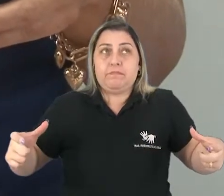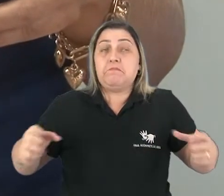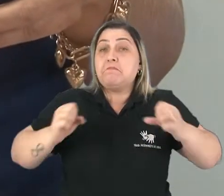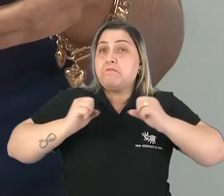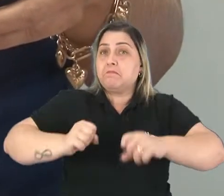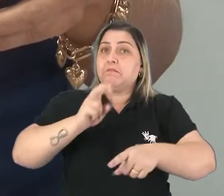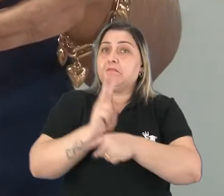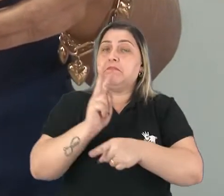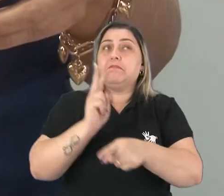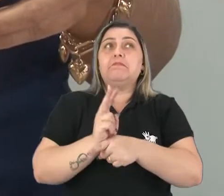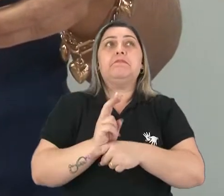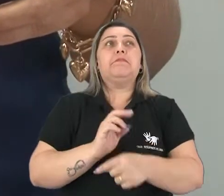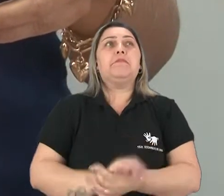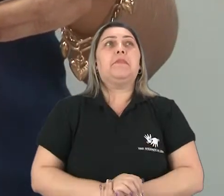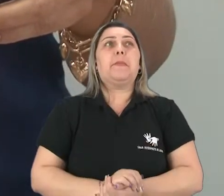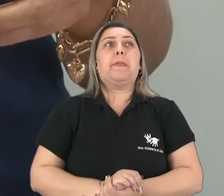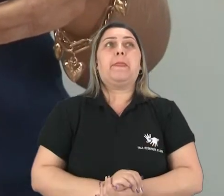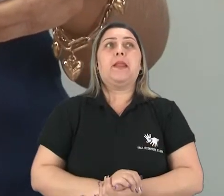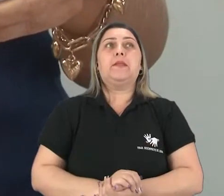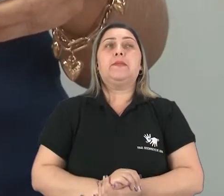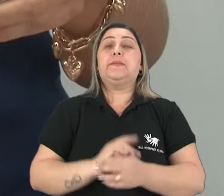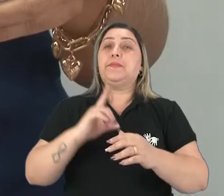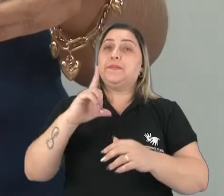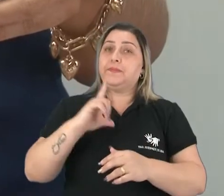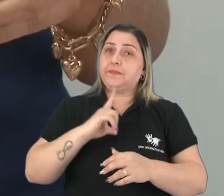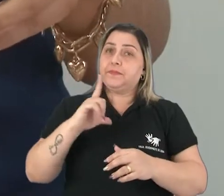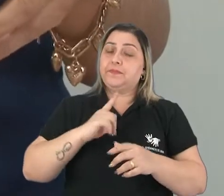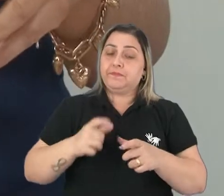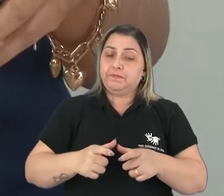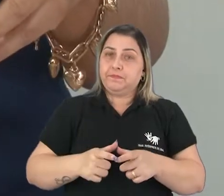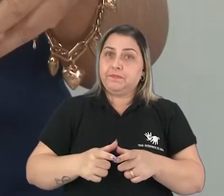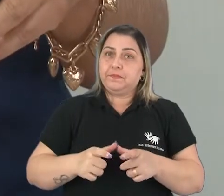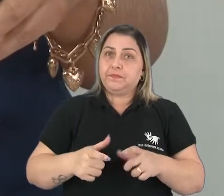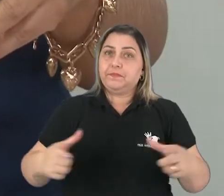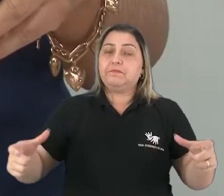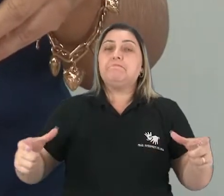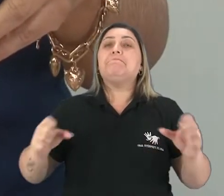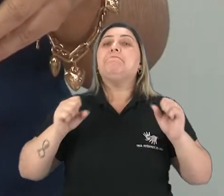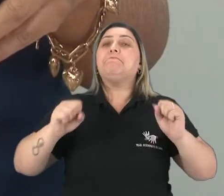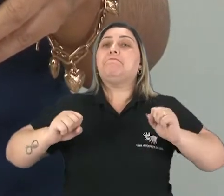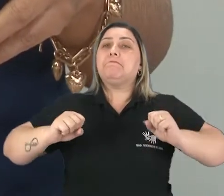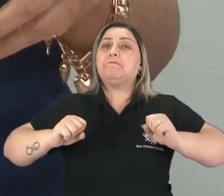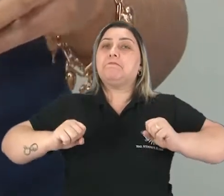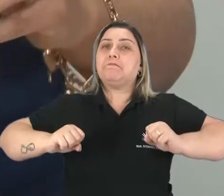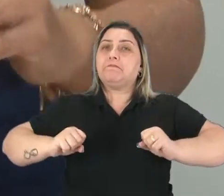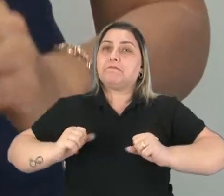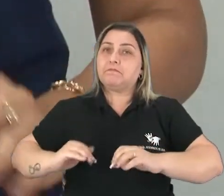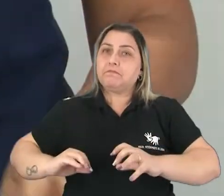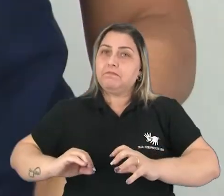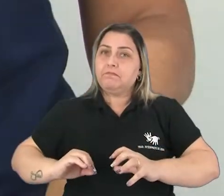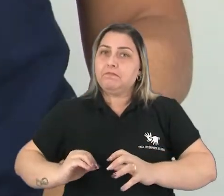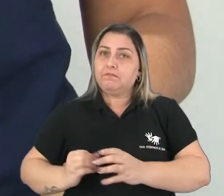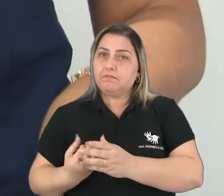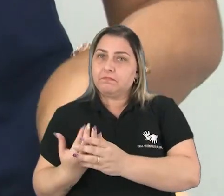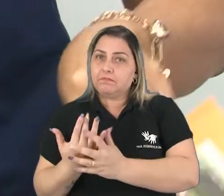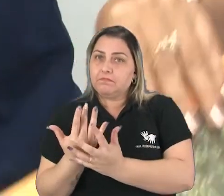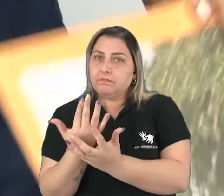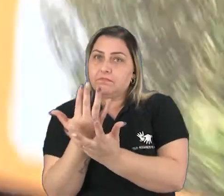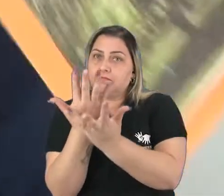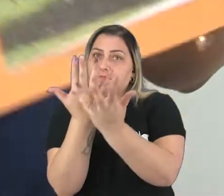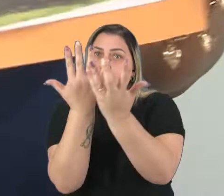pode cultivar no seu quintal, desde que tenha um espaço bem amplo para que ela possa se desenvolver.